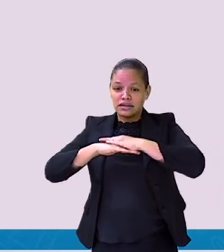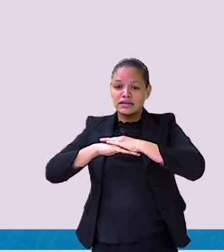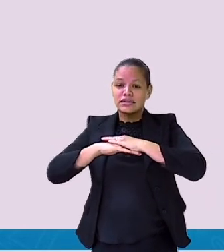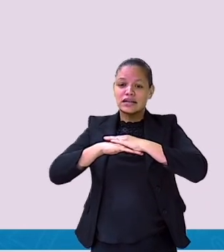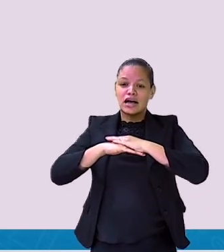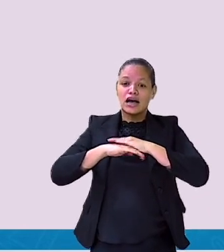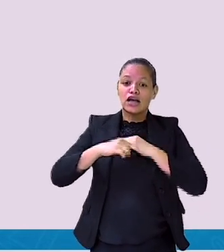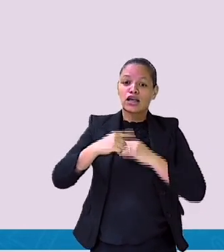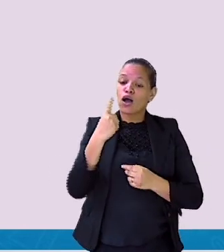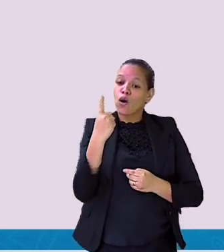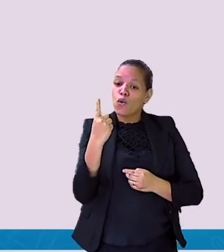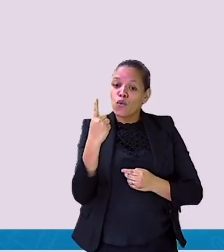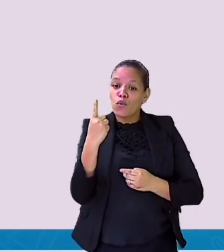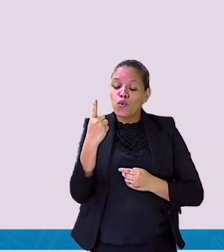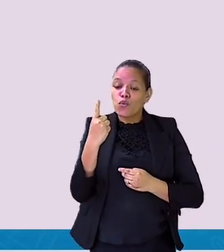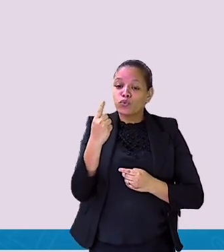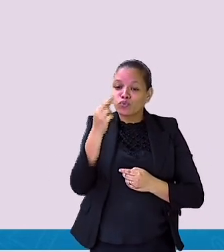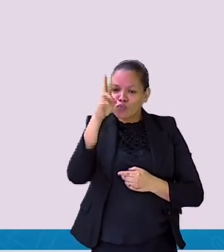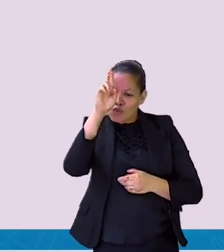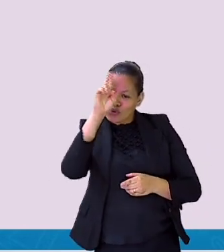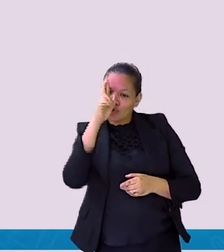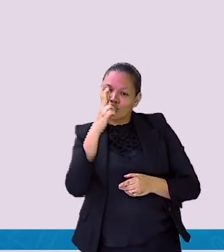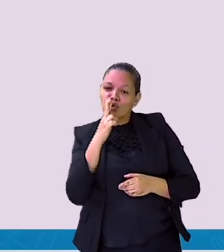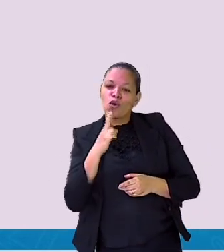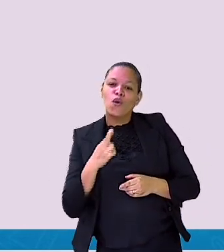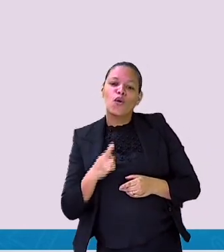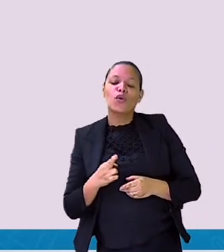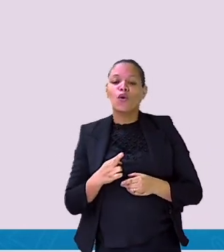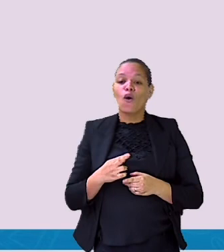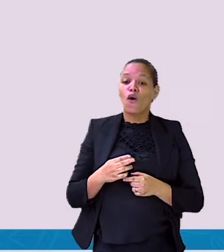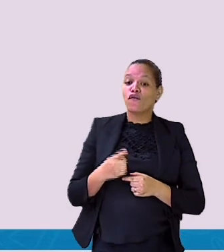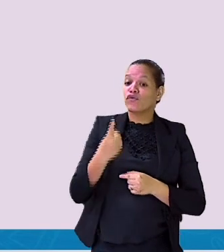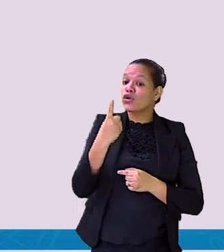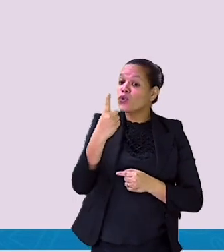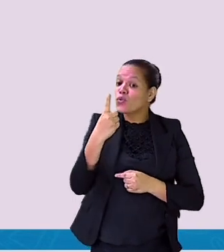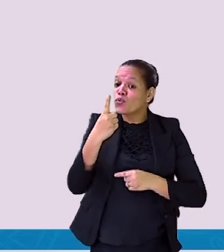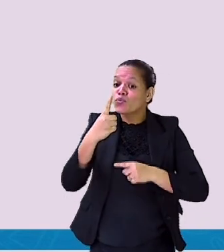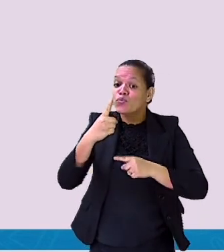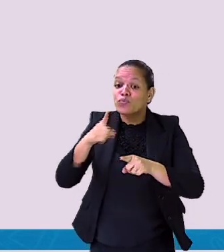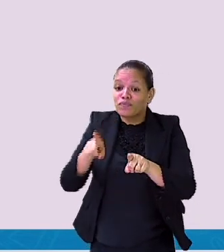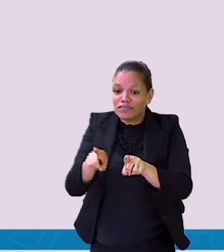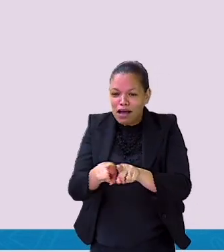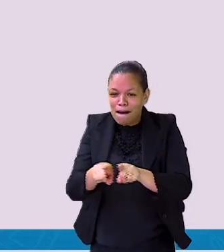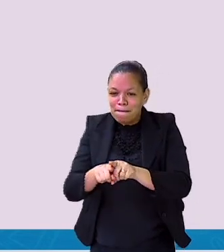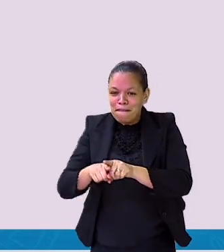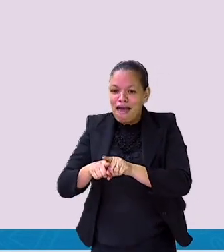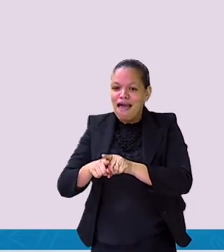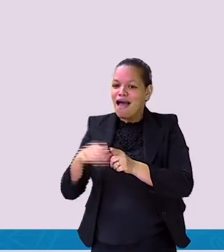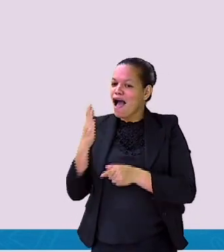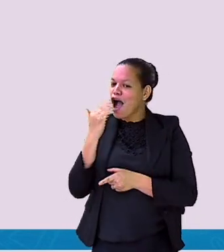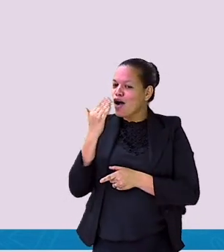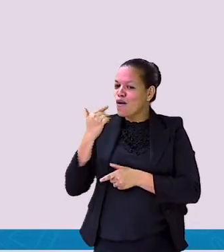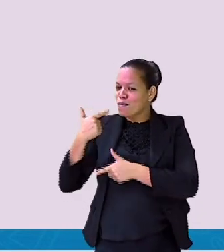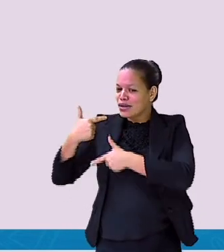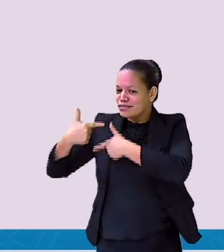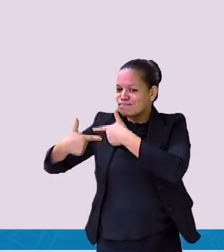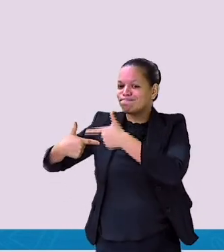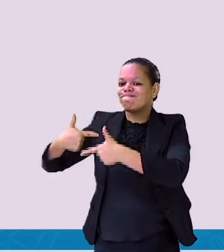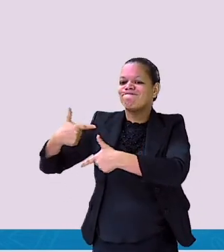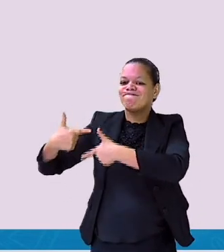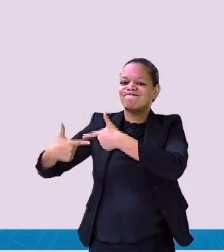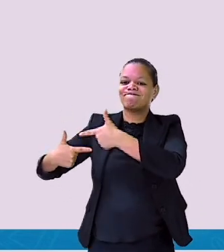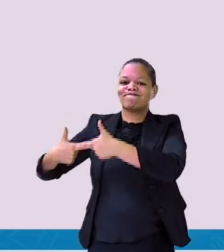minha casa, então, foram 6 pessoas. Letra B, qual alimento foi menos